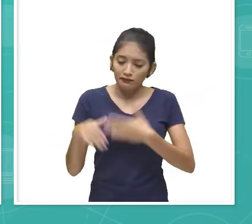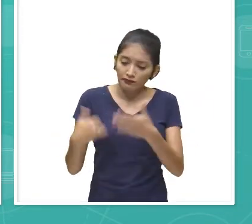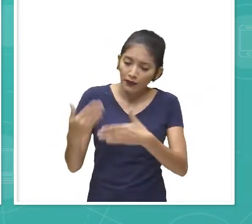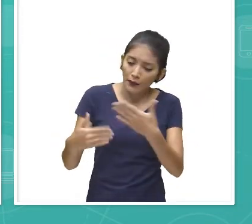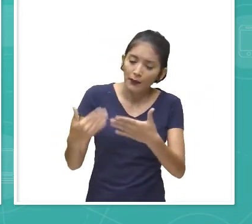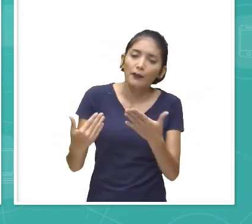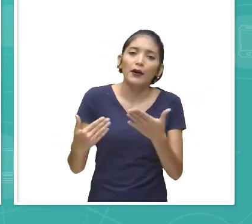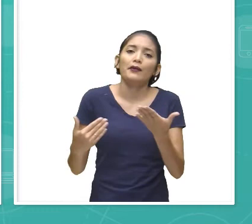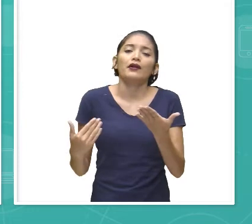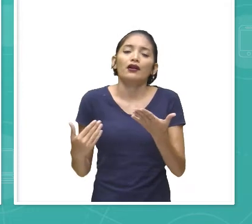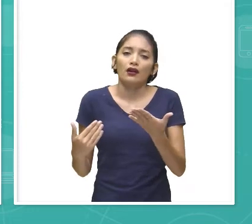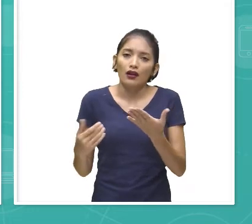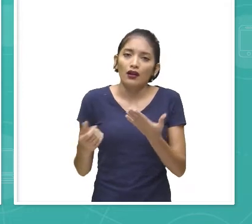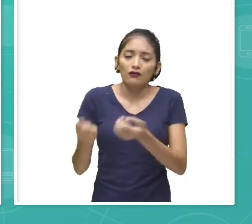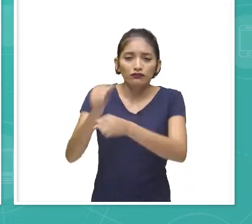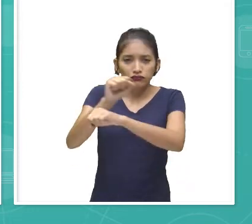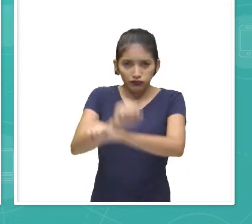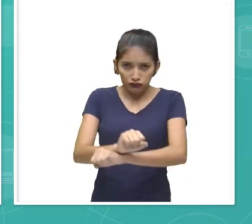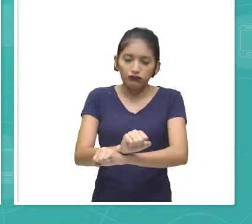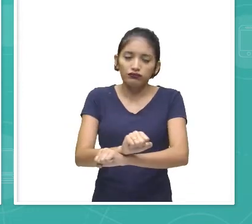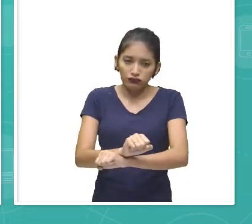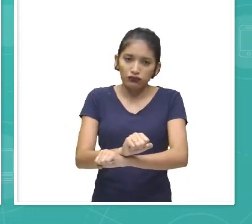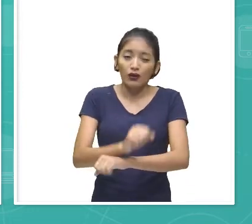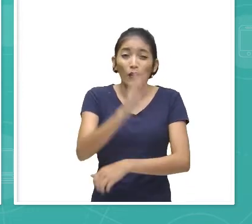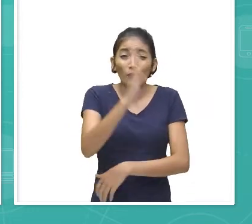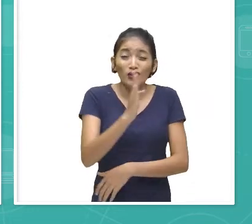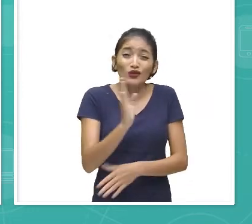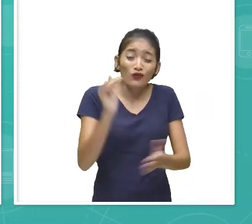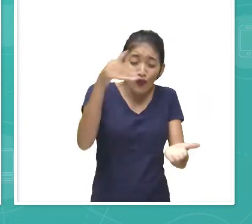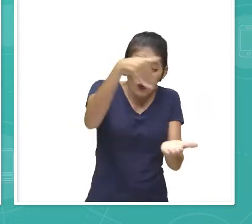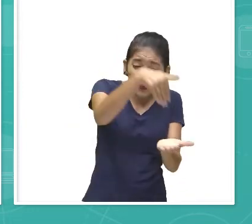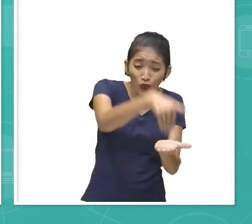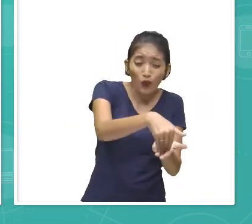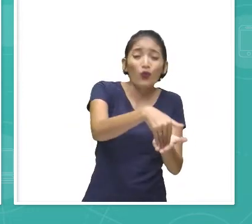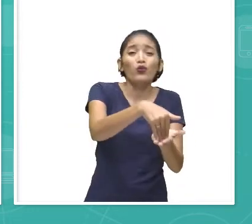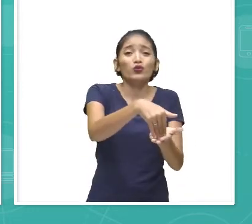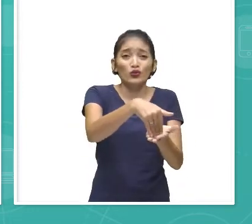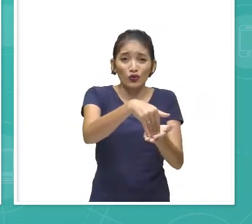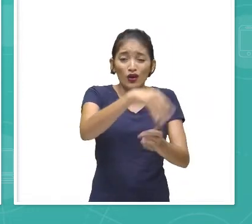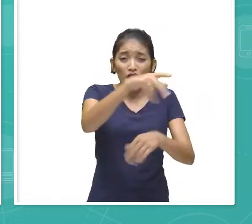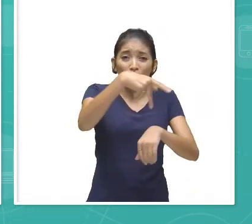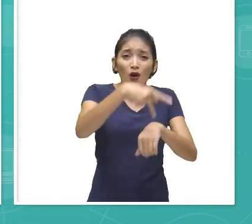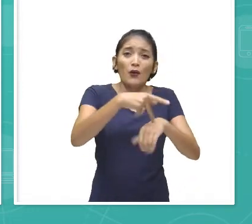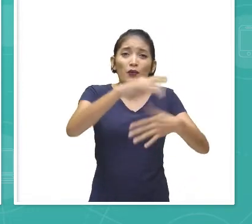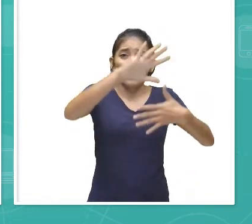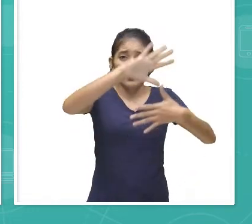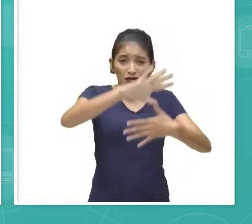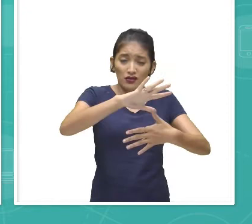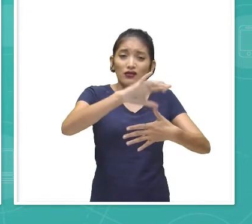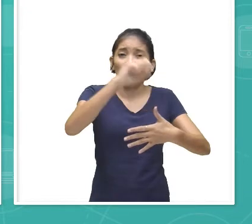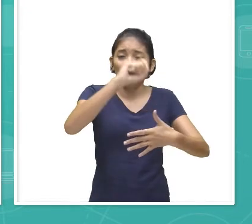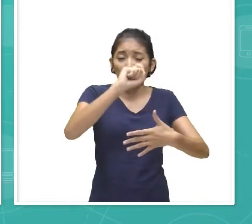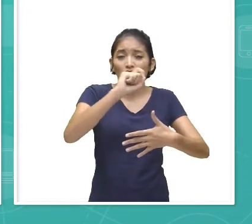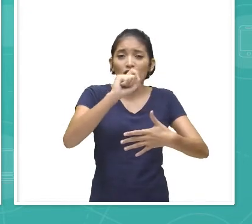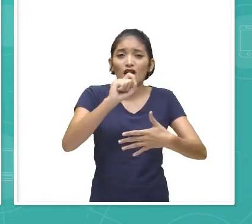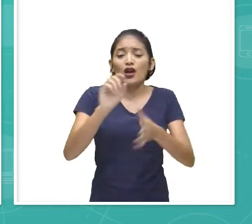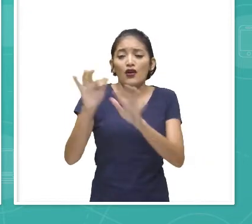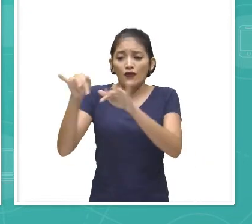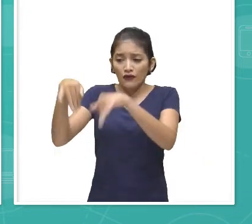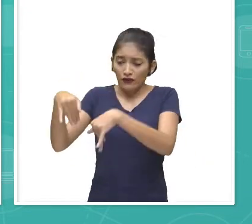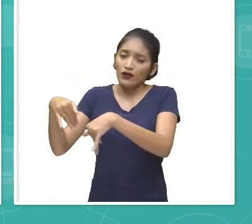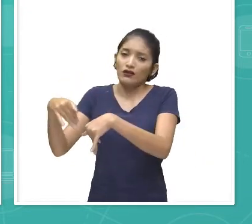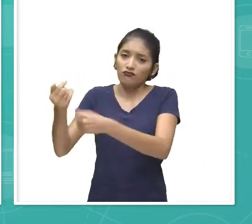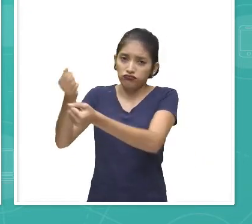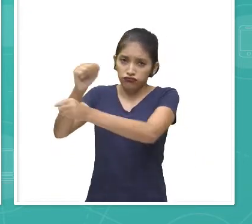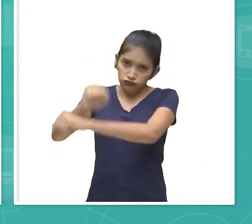de escravidão que foi uma ferida. O Brasil foi o último país aqui da América a declarar de fato o fim da